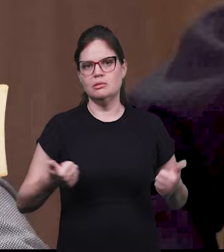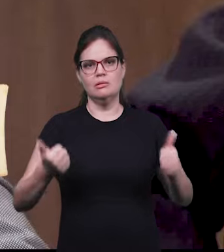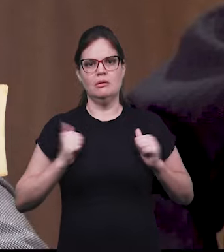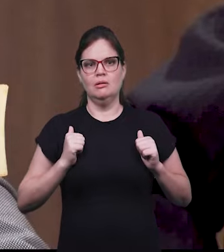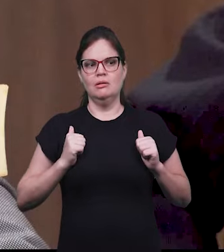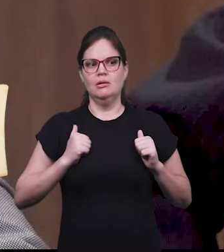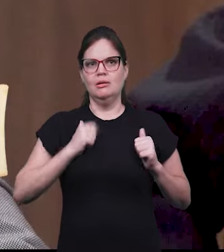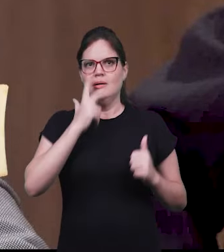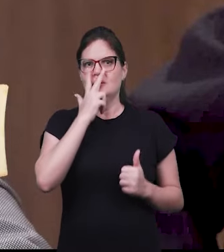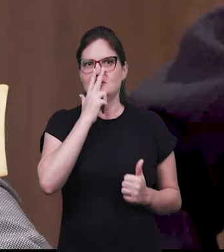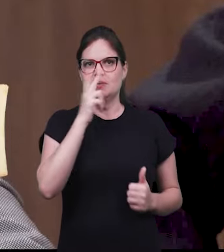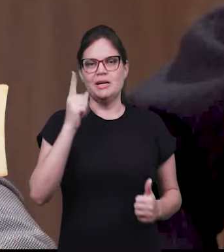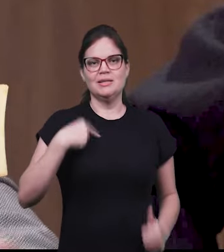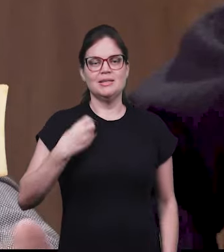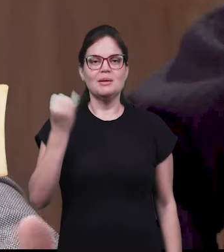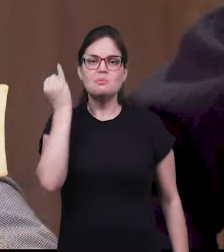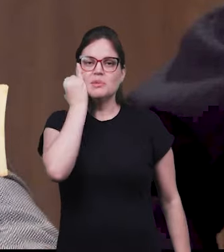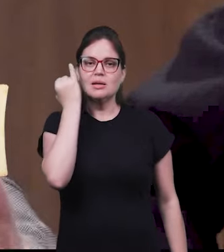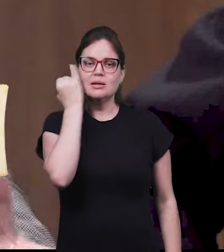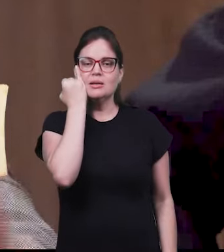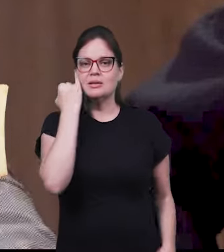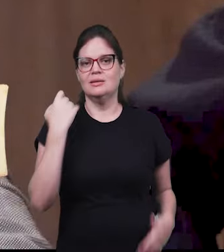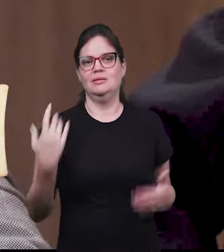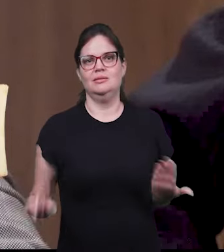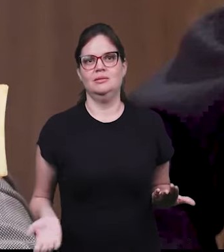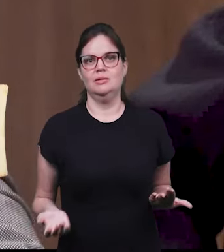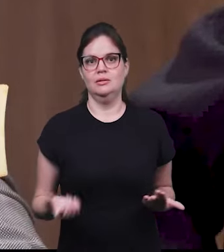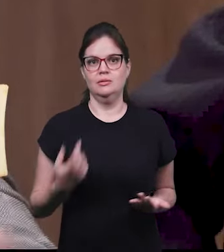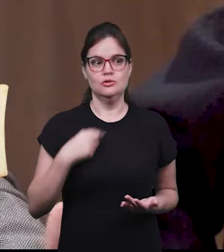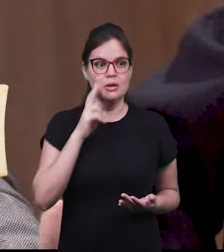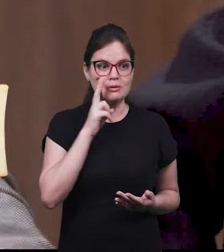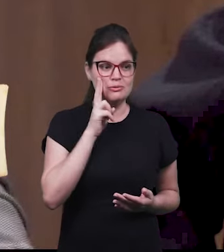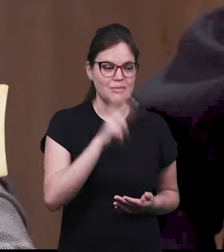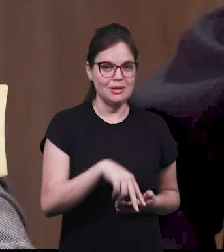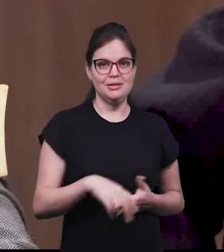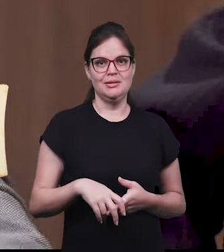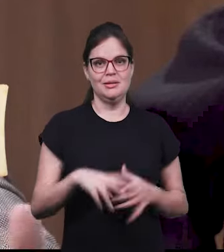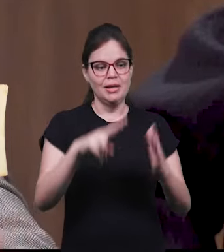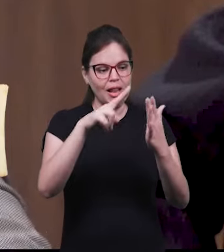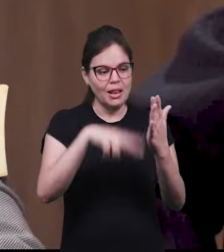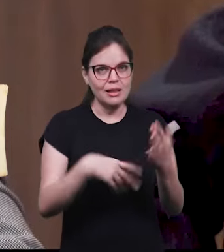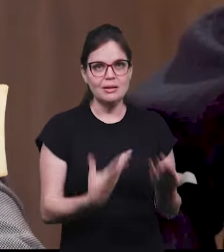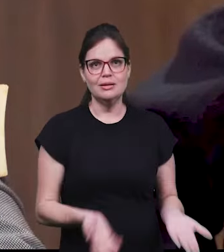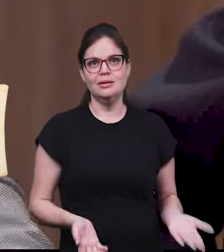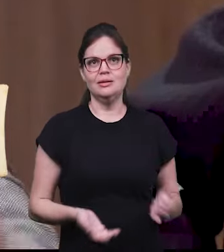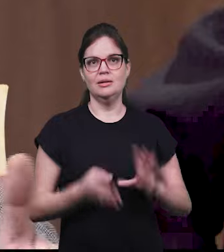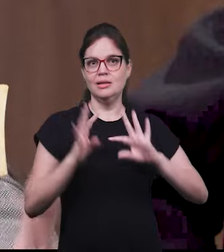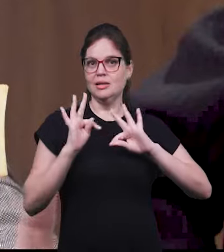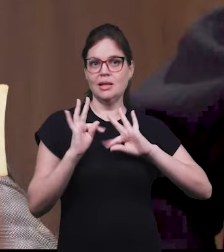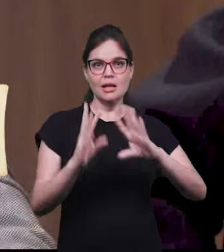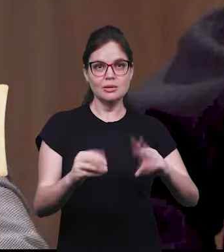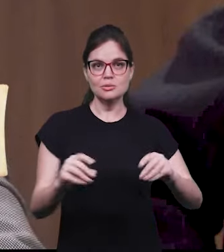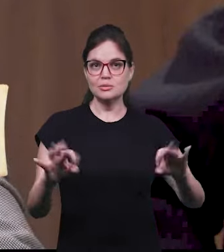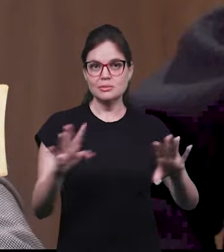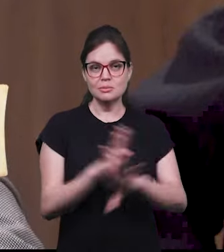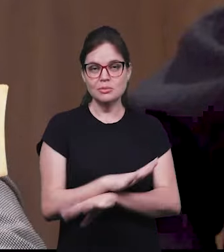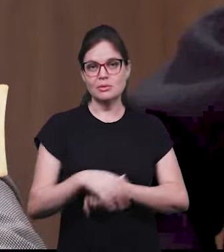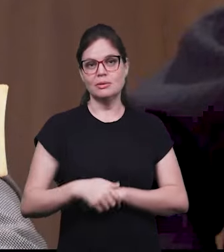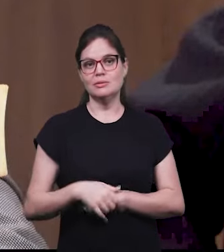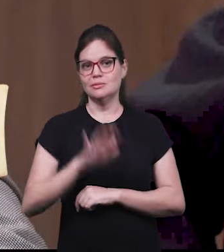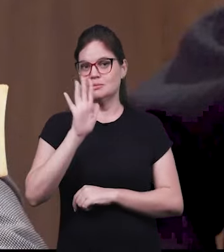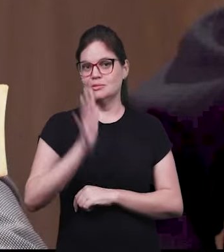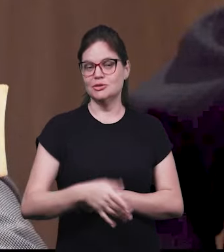chego a dizer que é uma preguiça. A pessoa não é só olhar, é só ver isso aqui. Está tudo ali